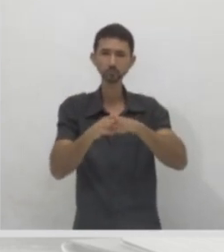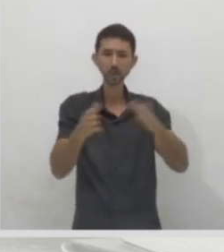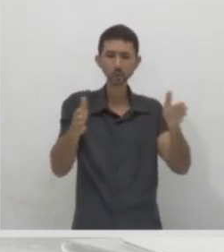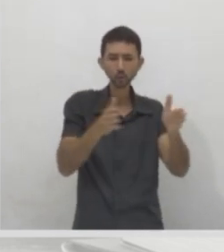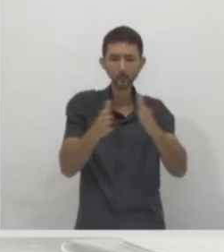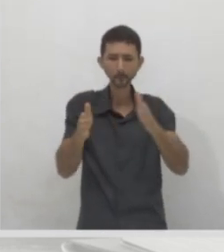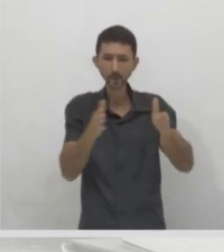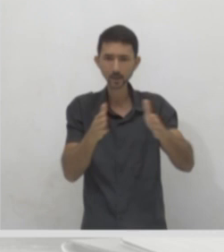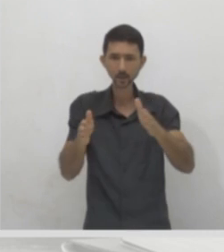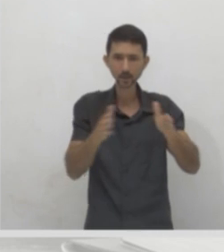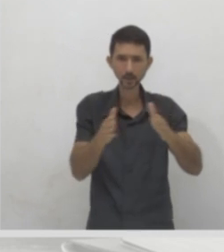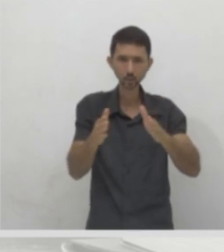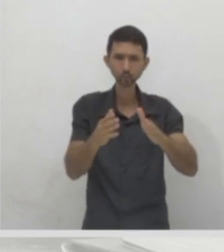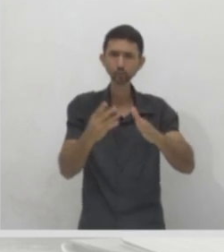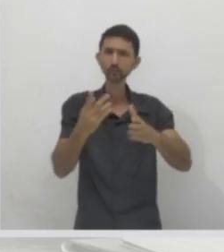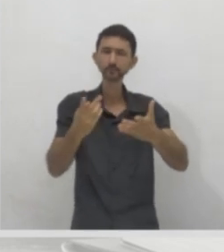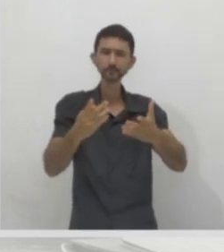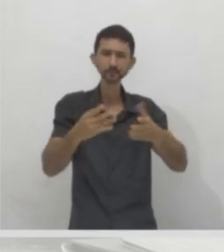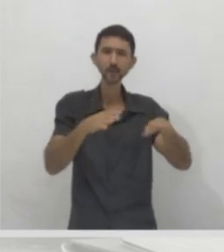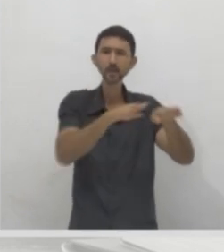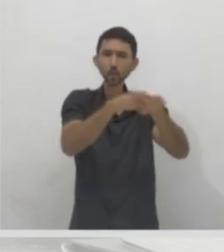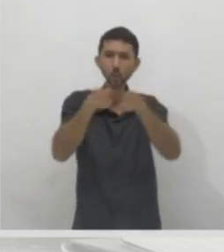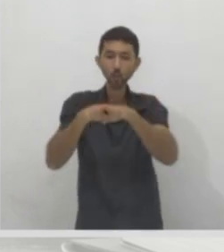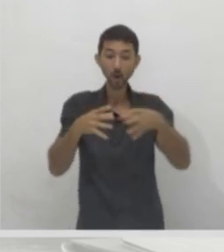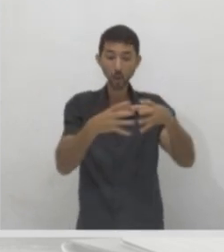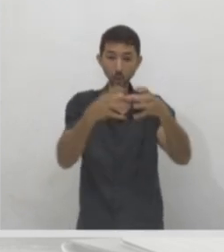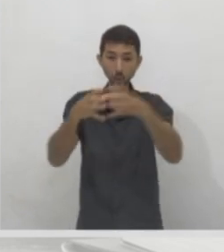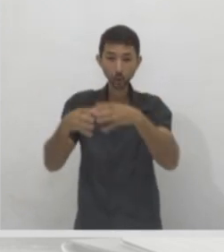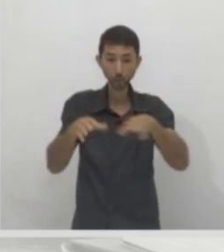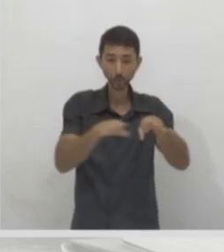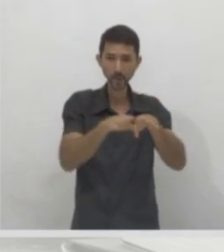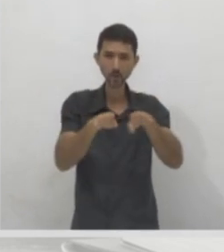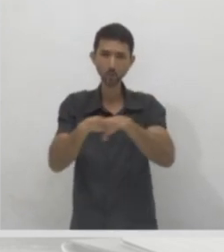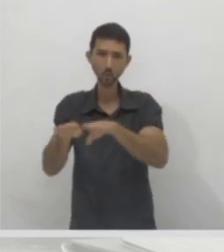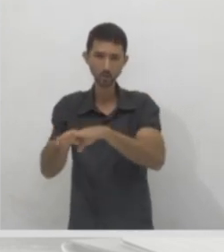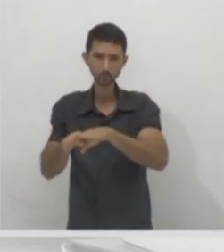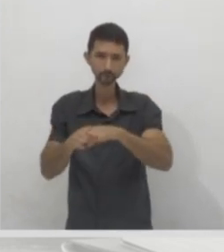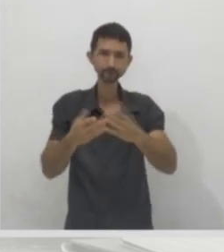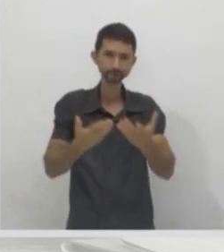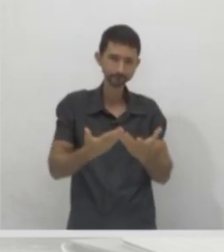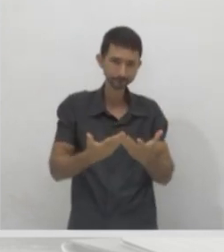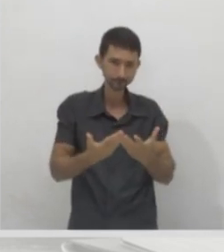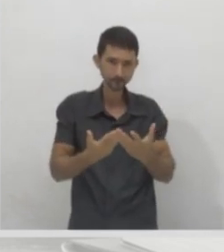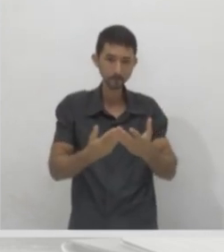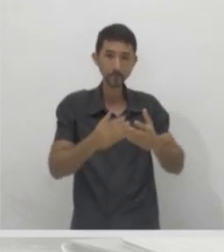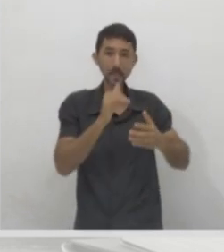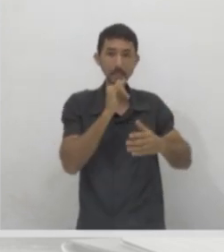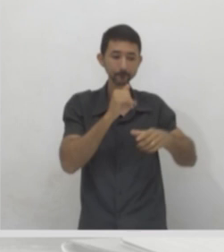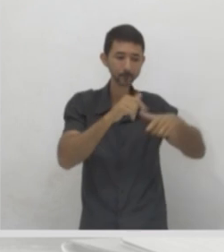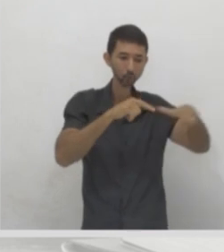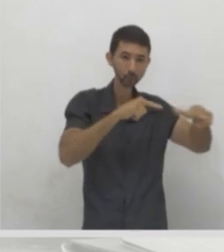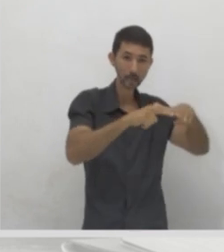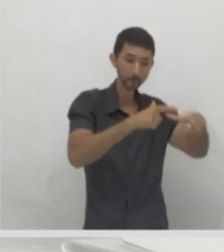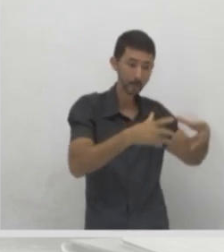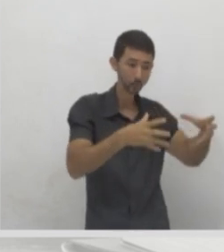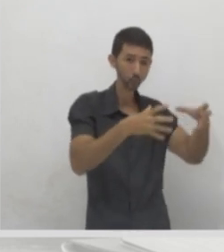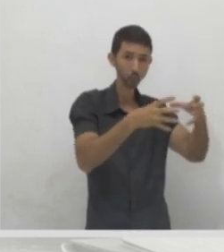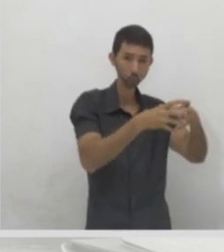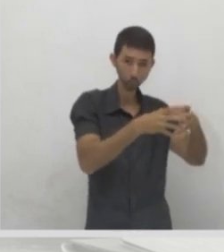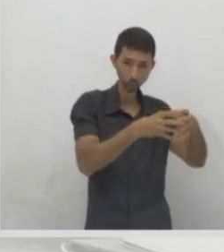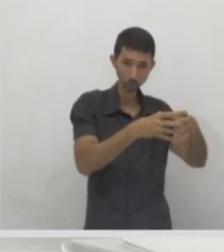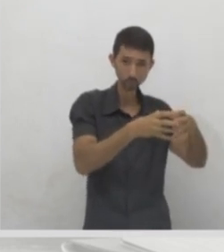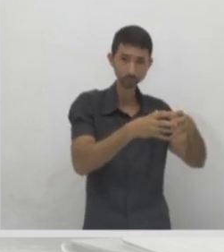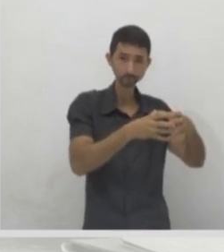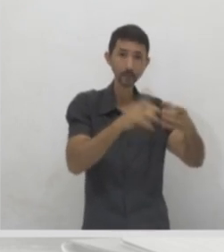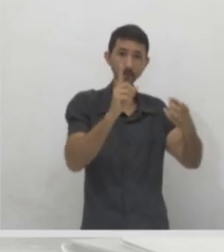nos outros dois períodos que nós vamos ver, eram grupos igualitários, em que o trabalho era coletivo, mas a